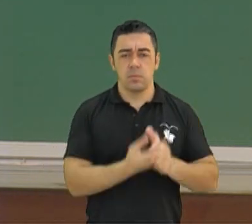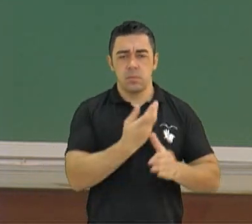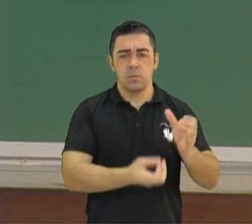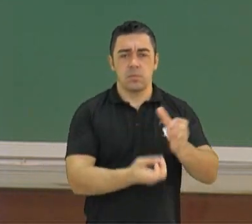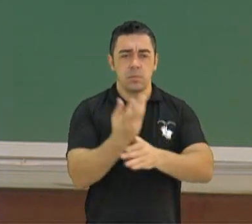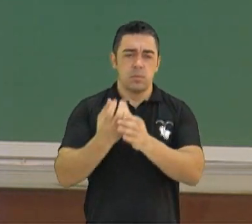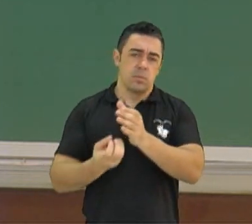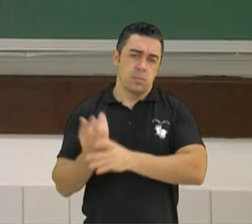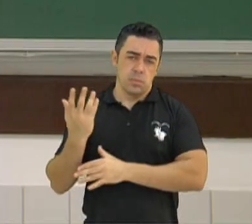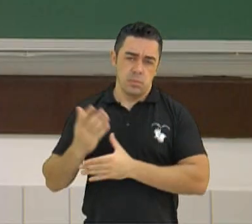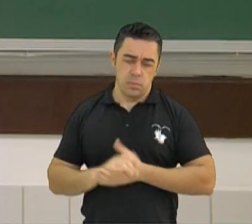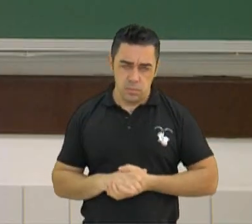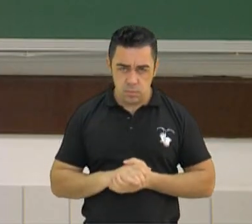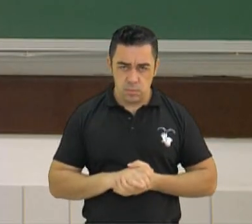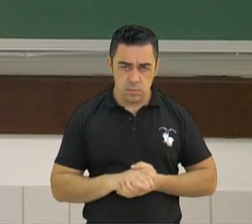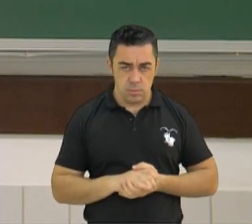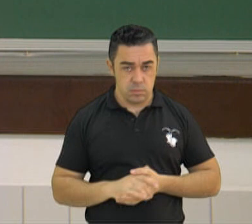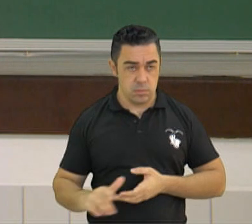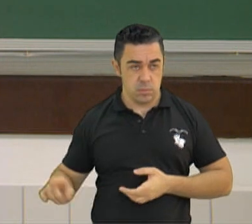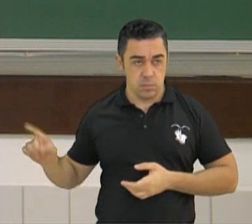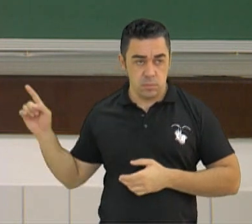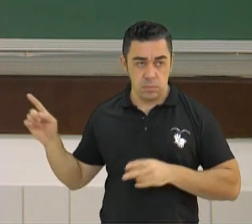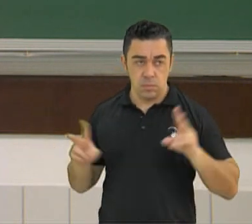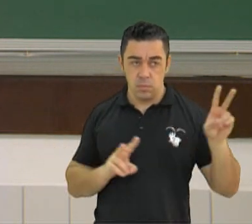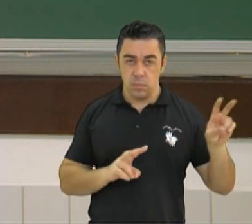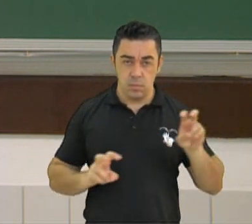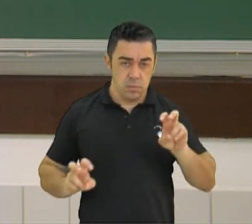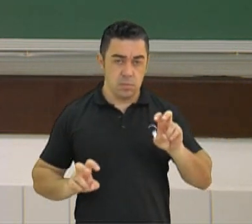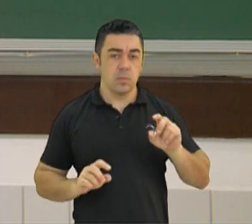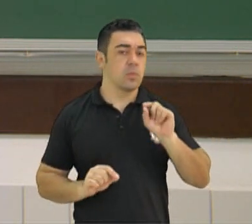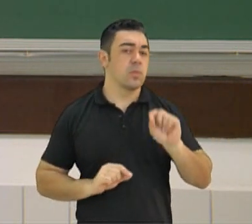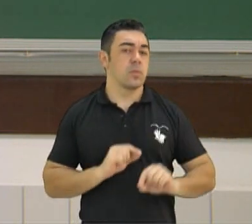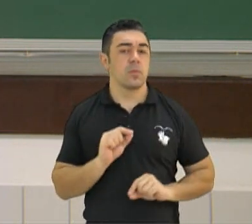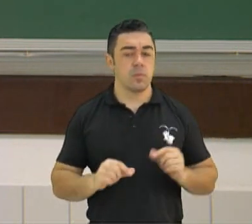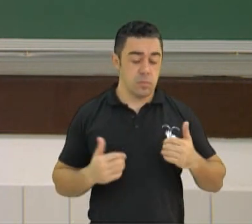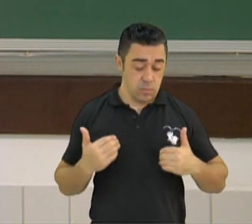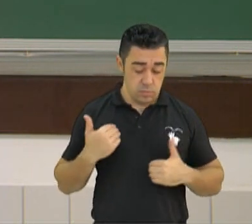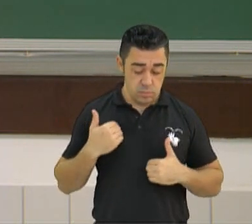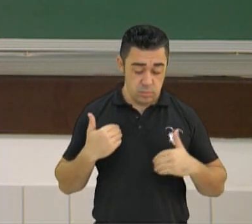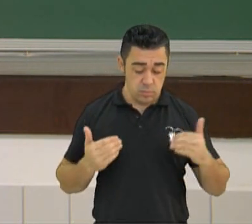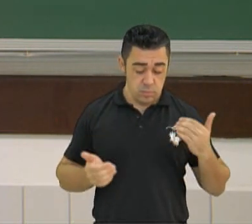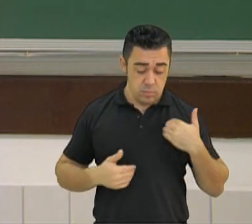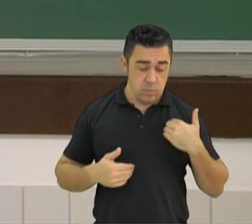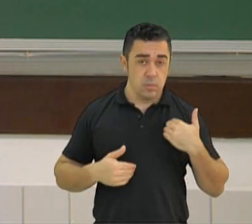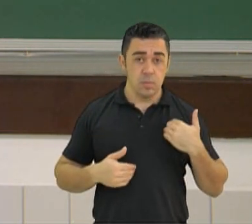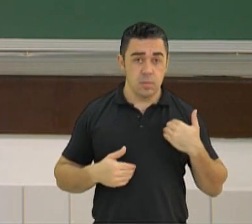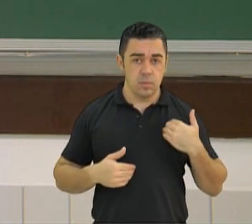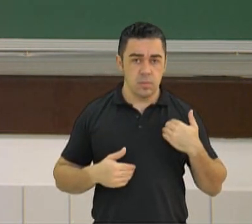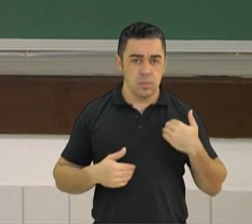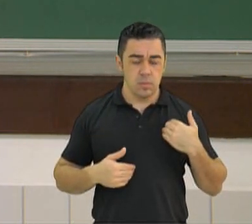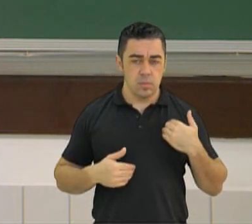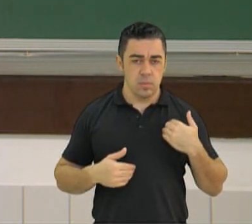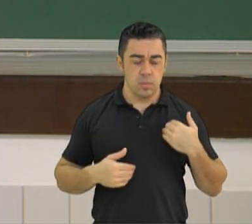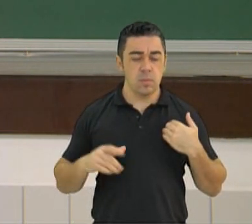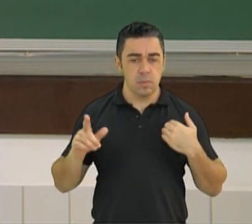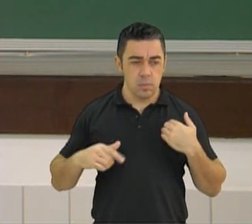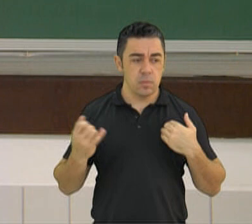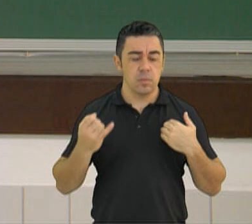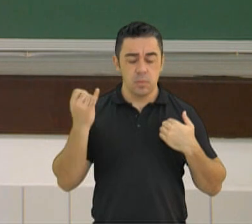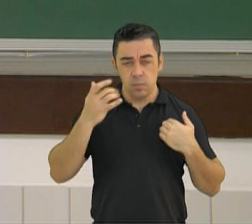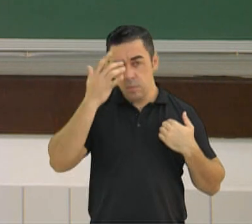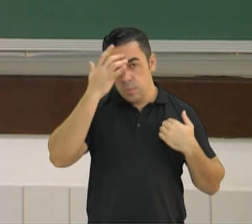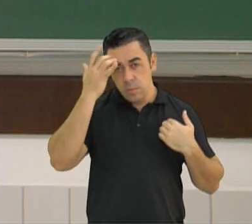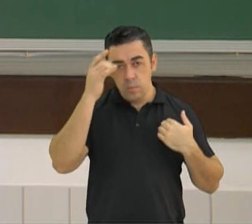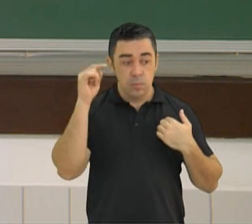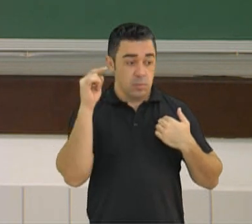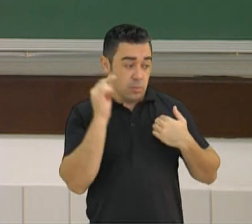Então, nessa citação fica evidente que a intervenção no corpo é importantíssima para que alguém seja